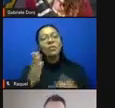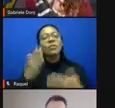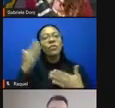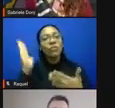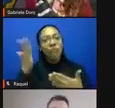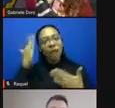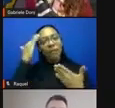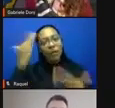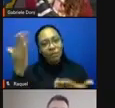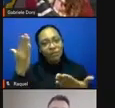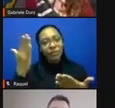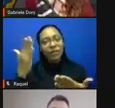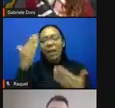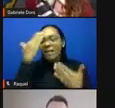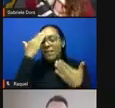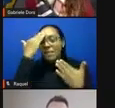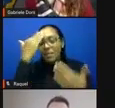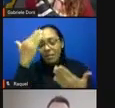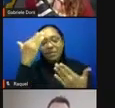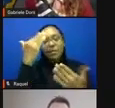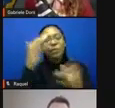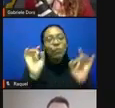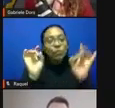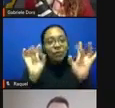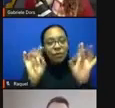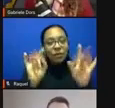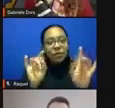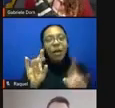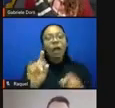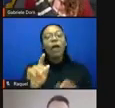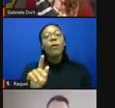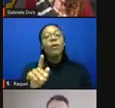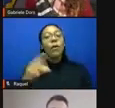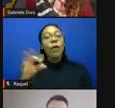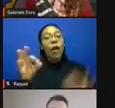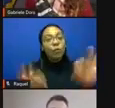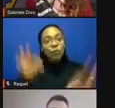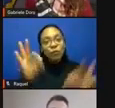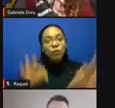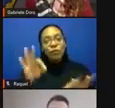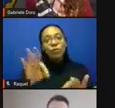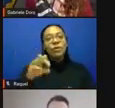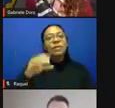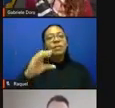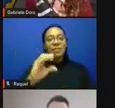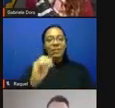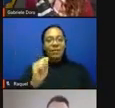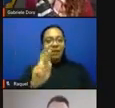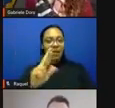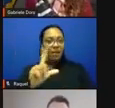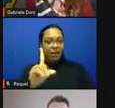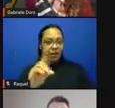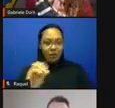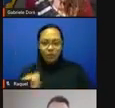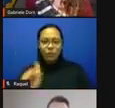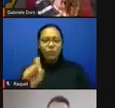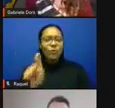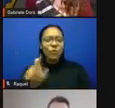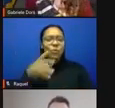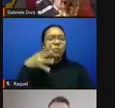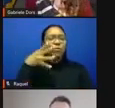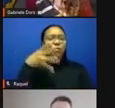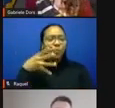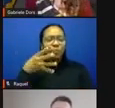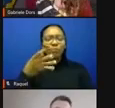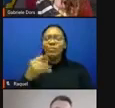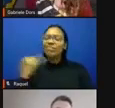também meu agradecimento especial ao Dr. Carlos Mattioli, que aceitou esse convite. A sua fala foi importantíssima,